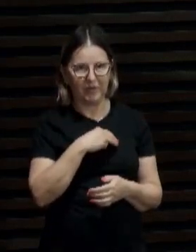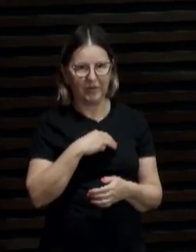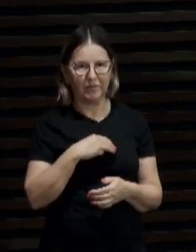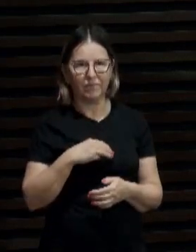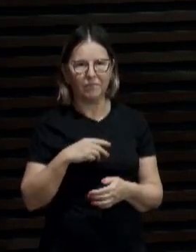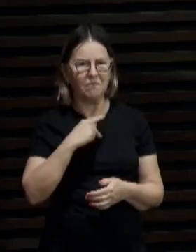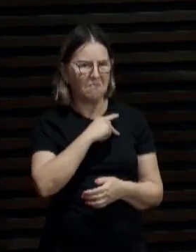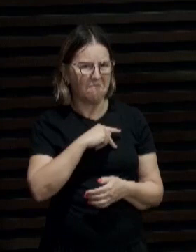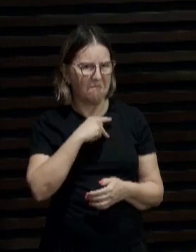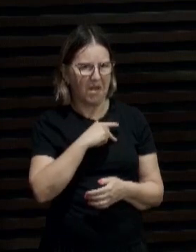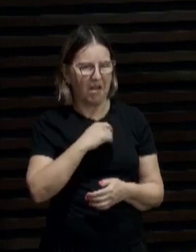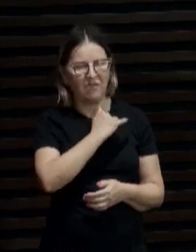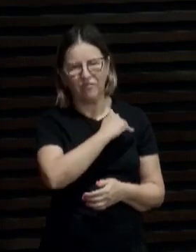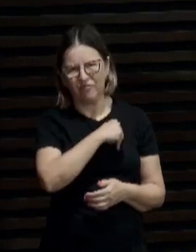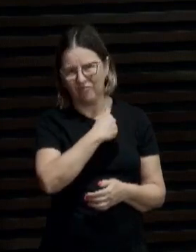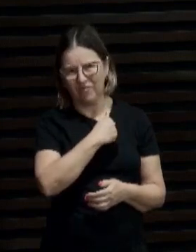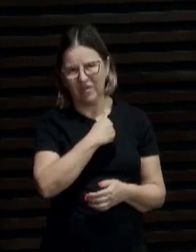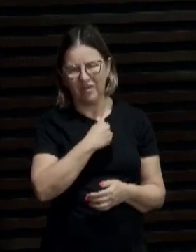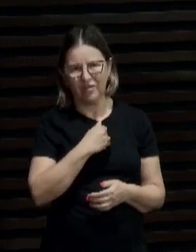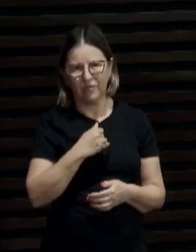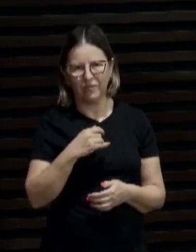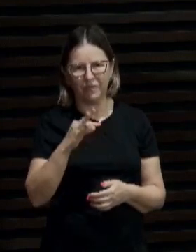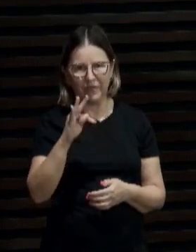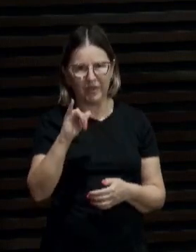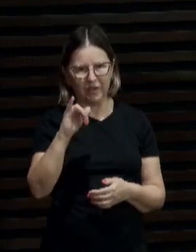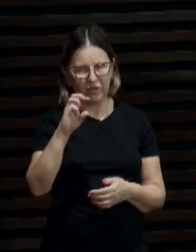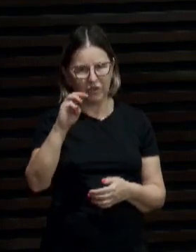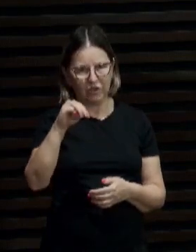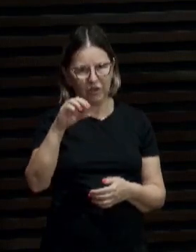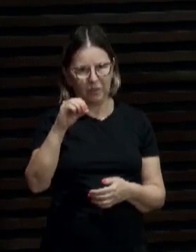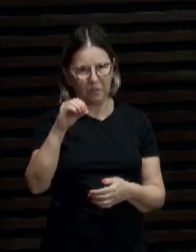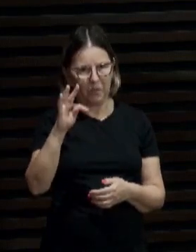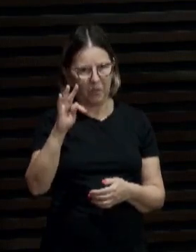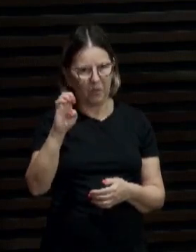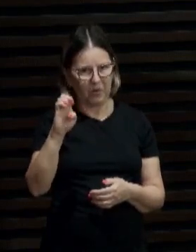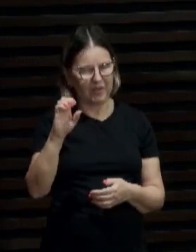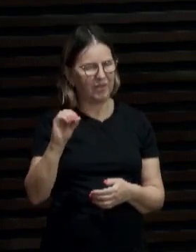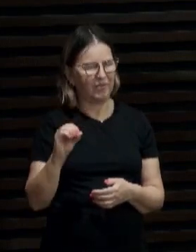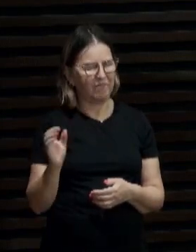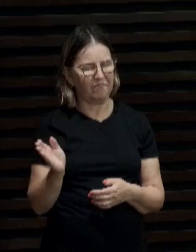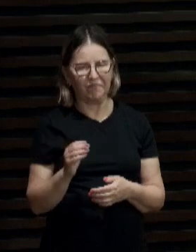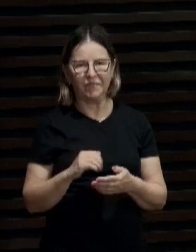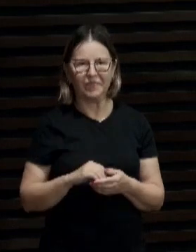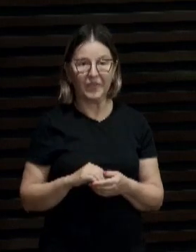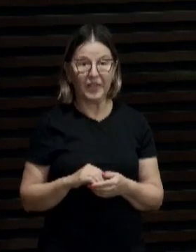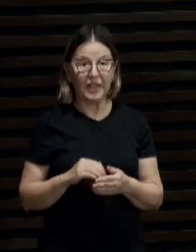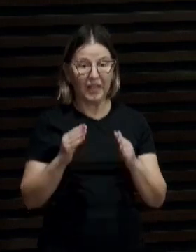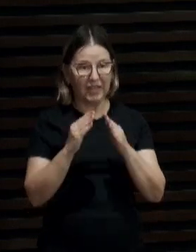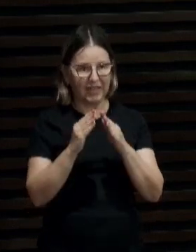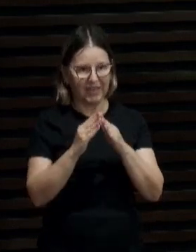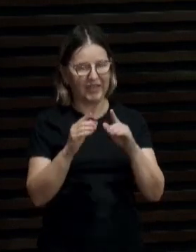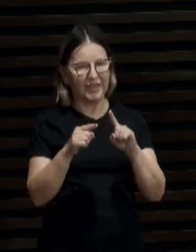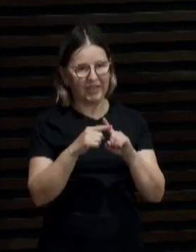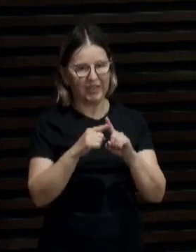né? De outros irmãos como também Timóteo, Priscila e Áquila, né? Eram igrejas locais com características próprias e que